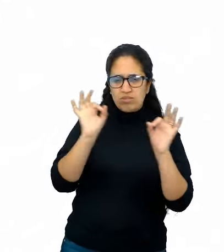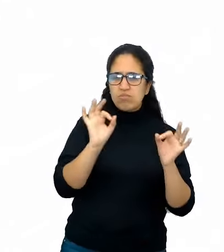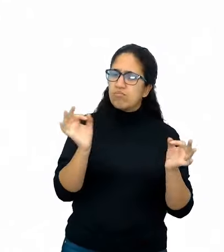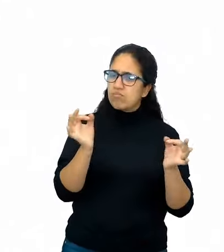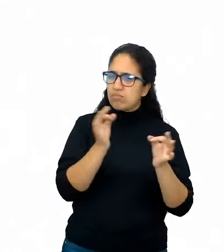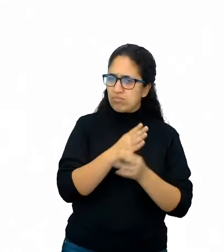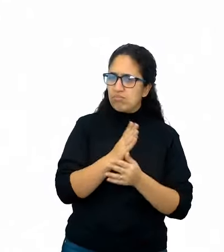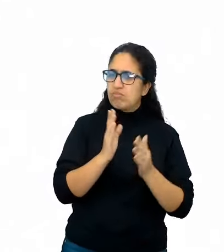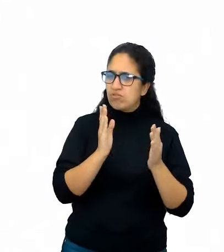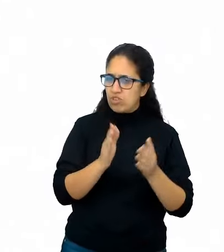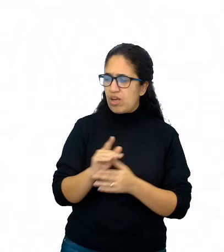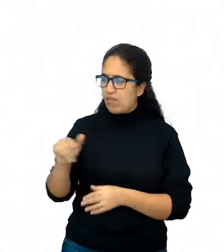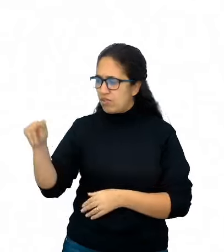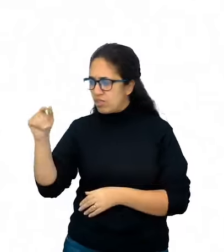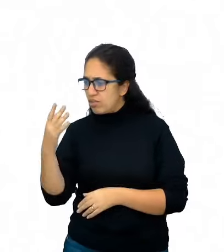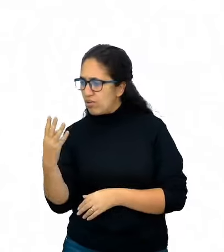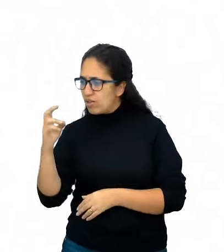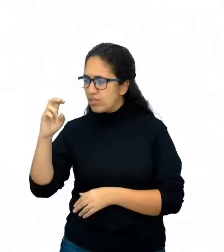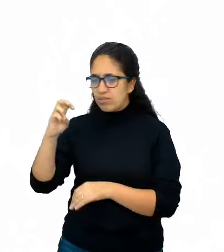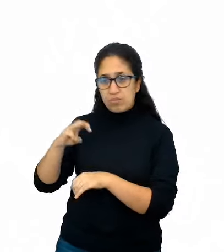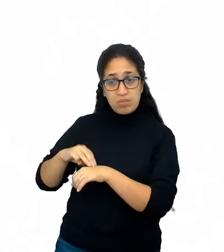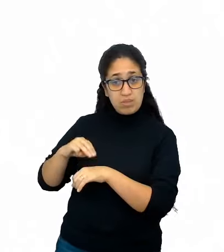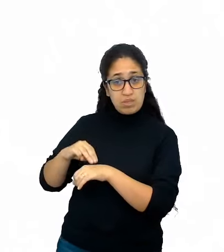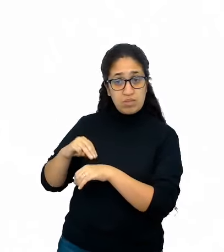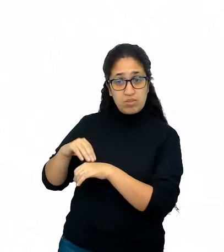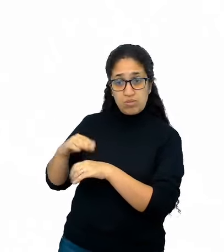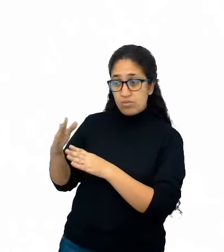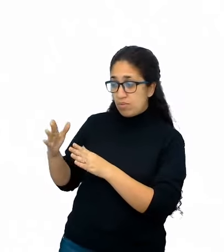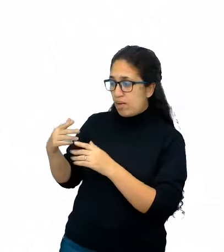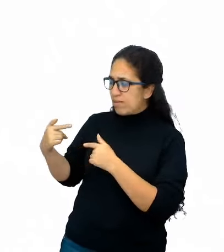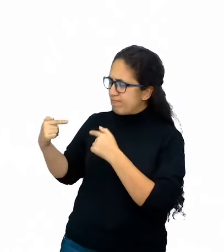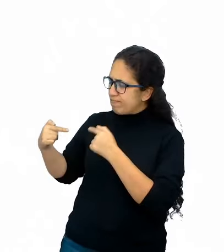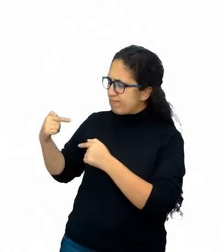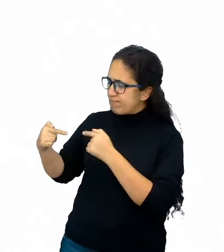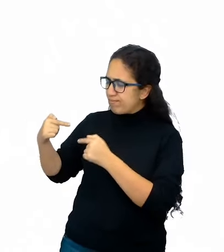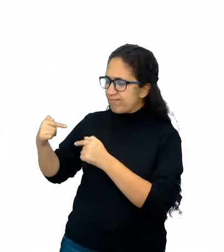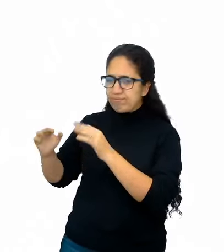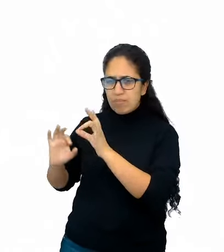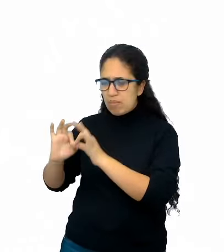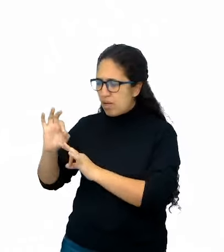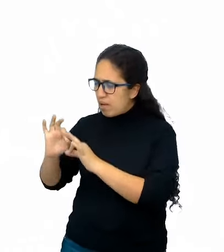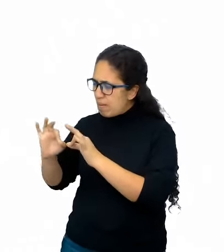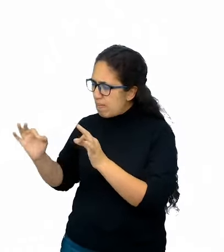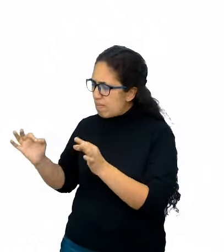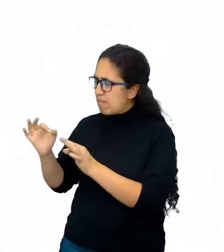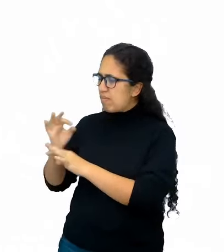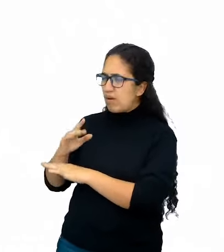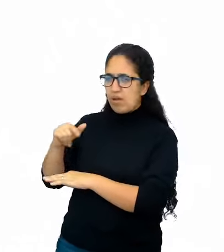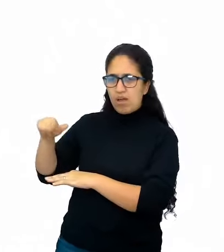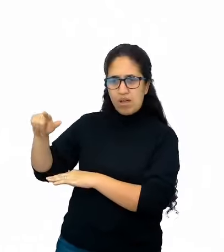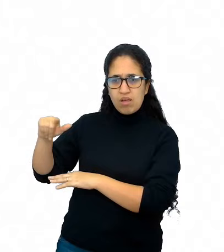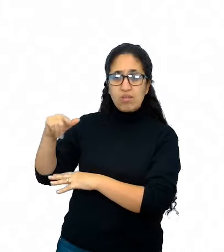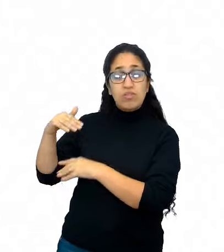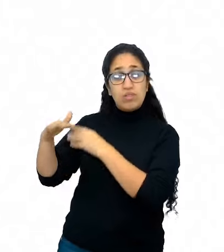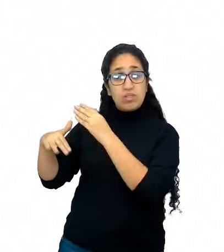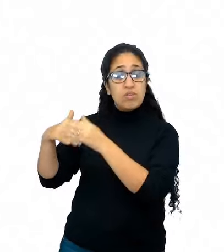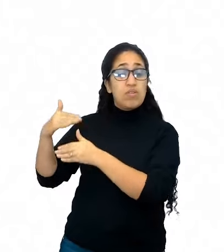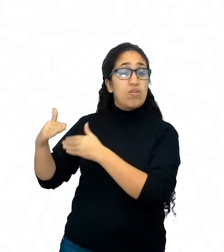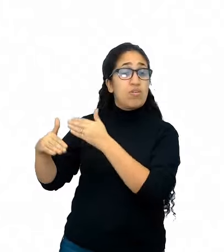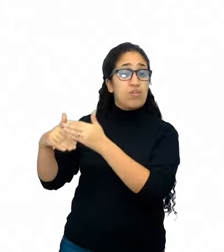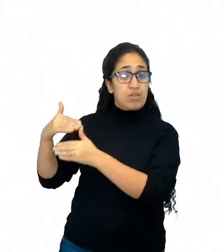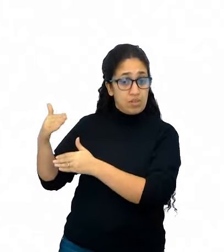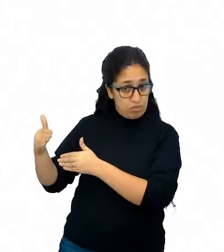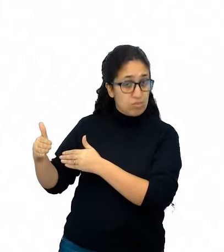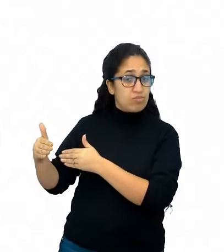respectiva gravação, terão mais 45 minutos para finalizar, se possível, o plano desenvolvido, né,